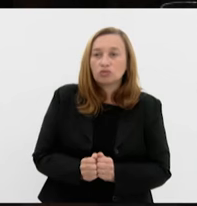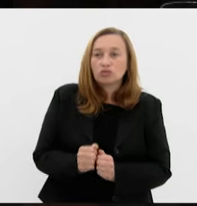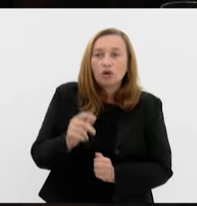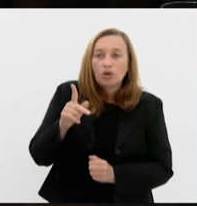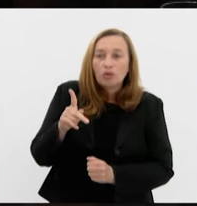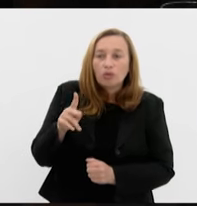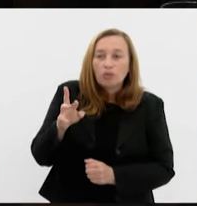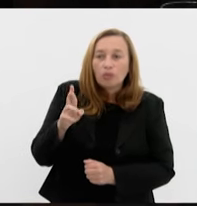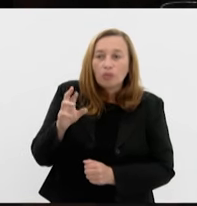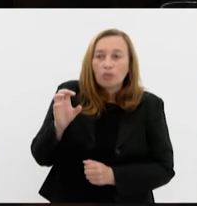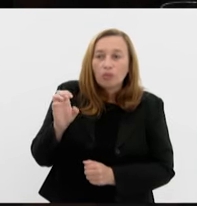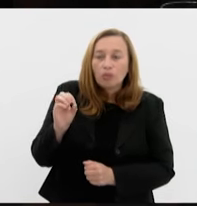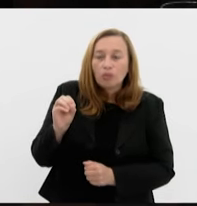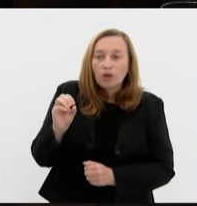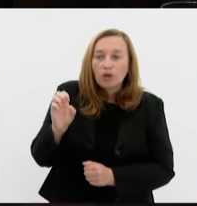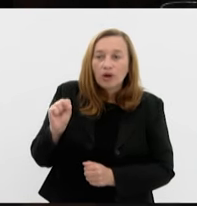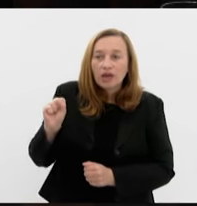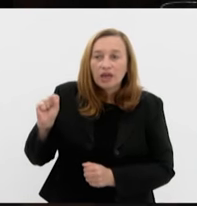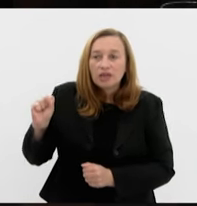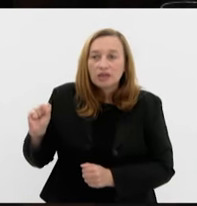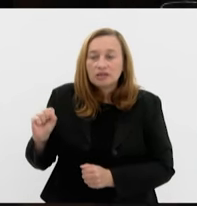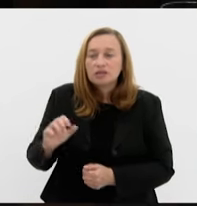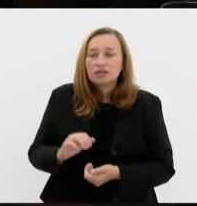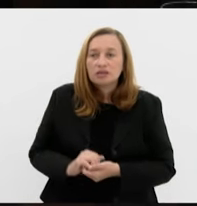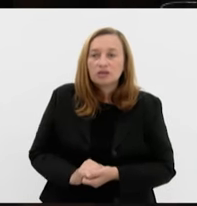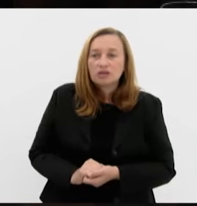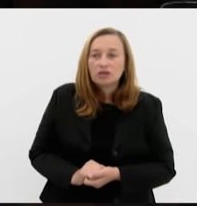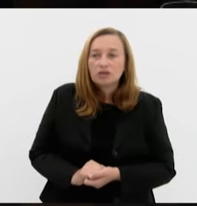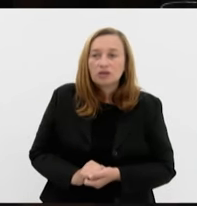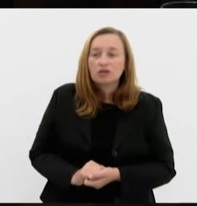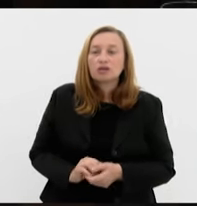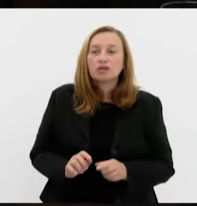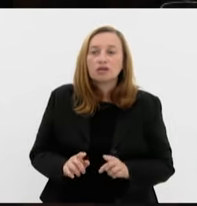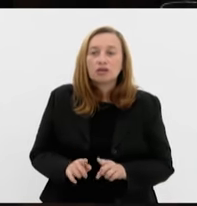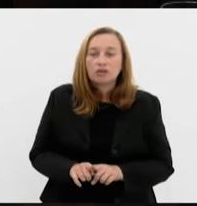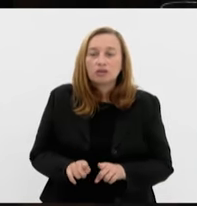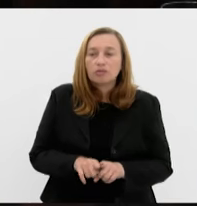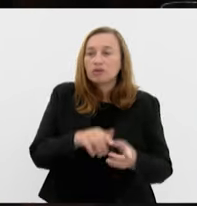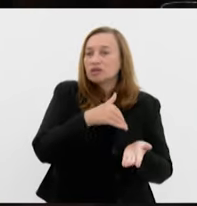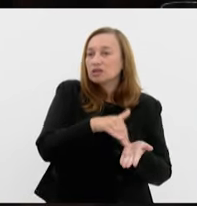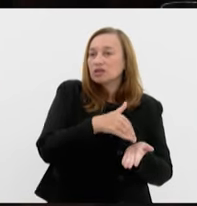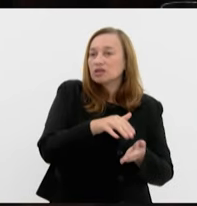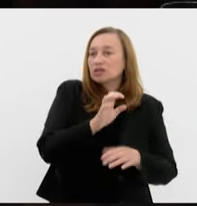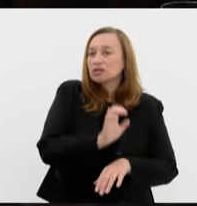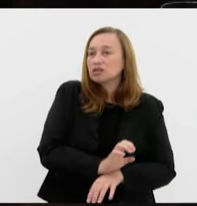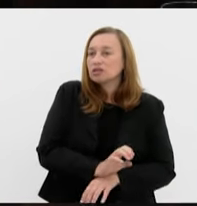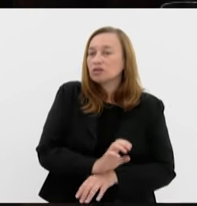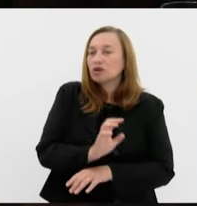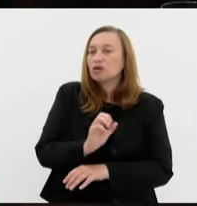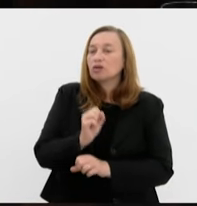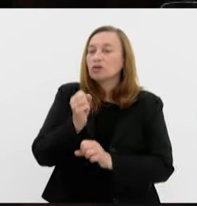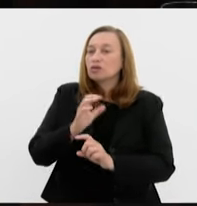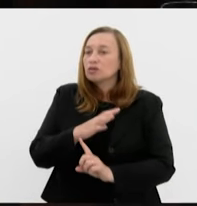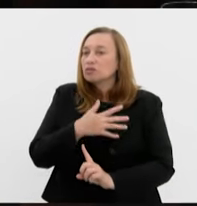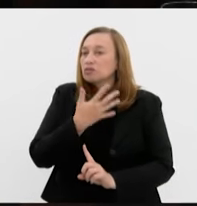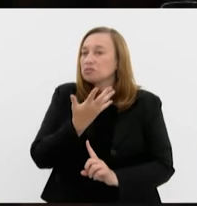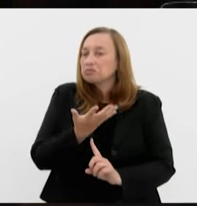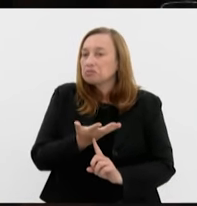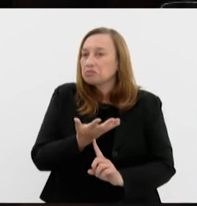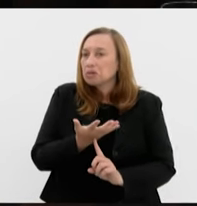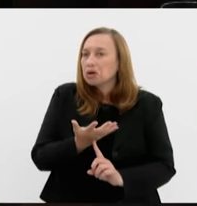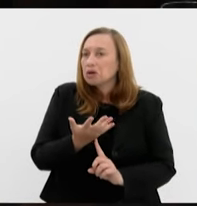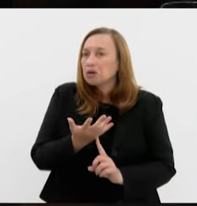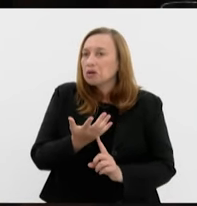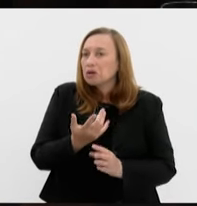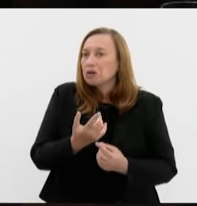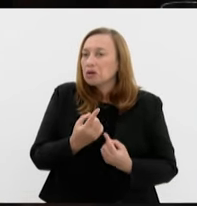ao bem como bem como com a Secretaria Estadual do meio ambiente para o combate